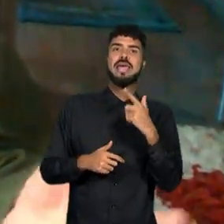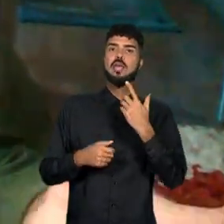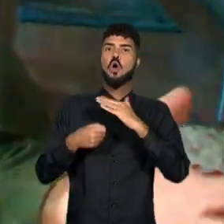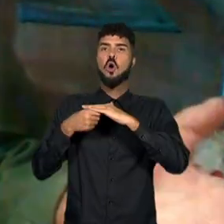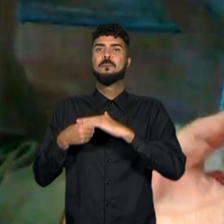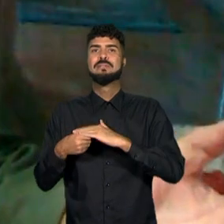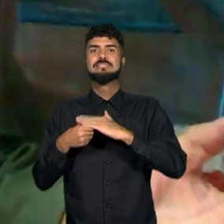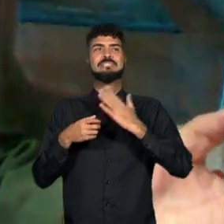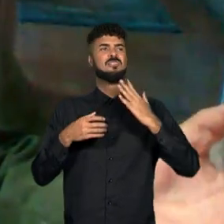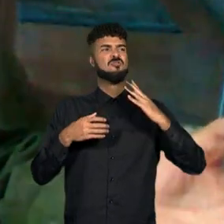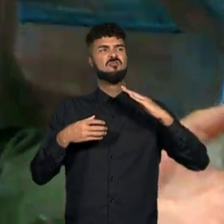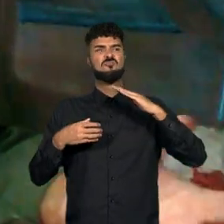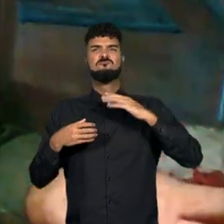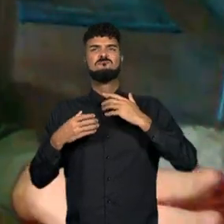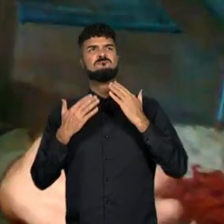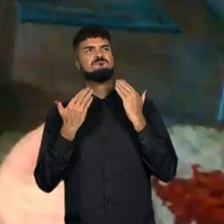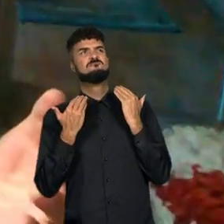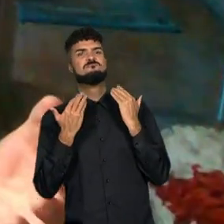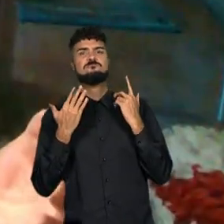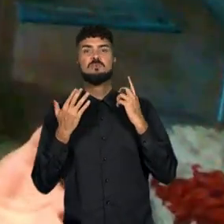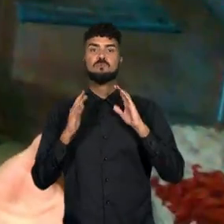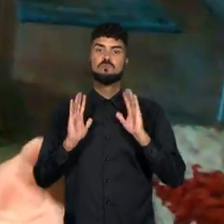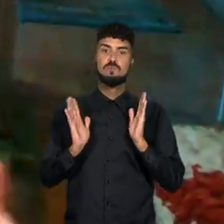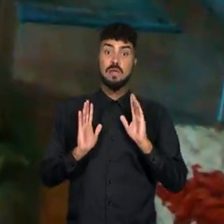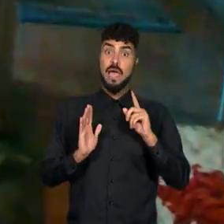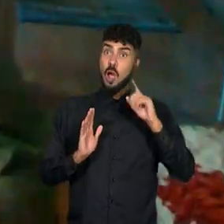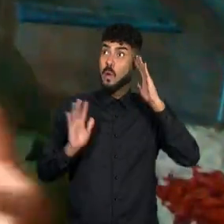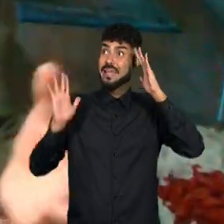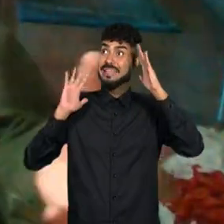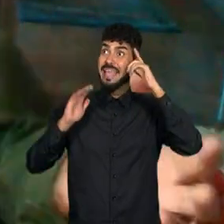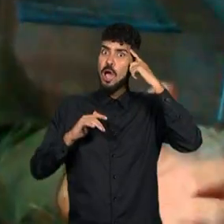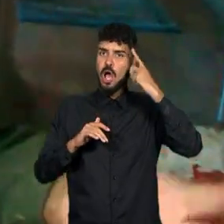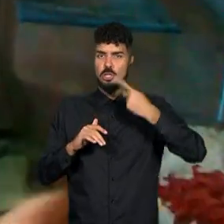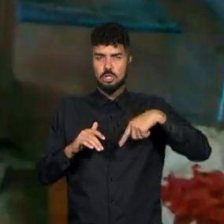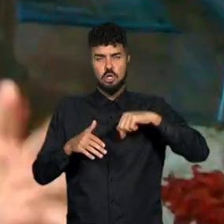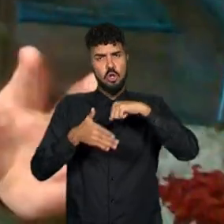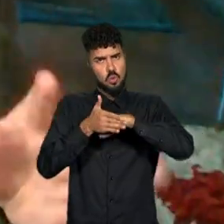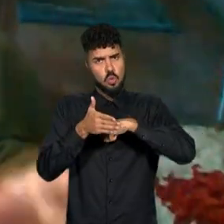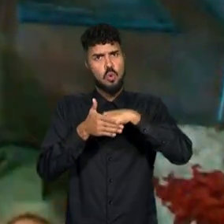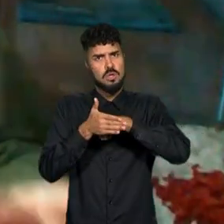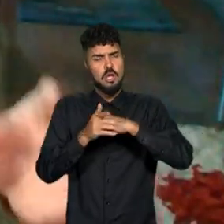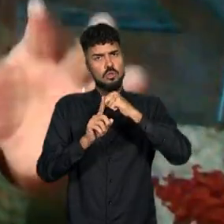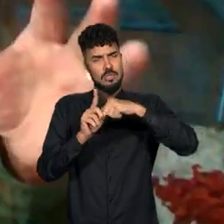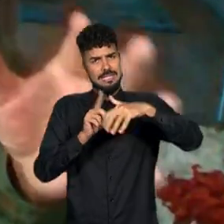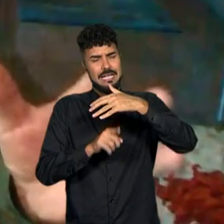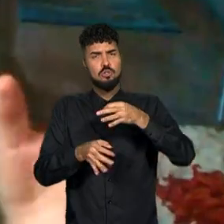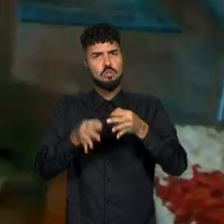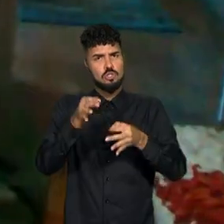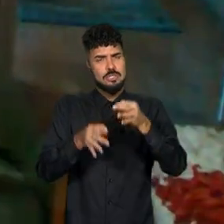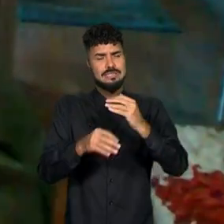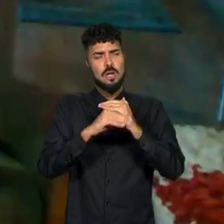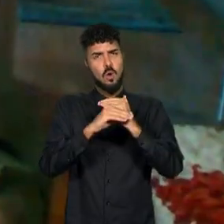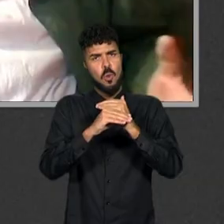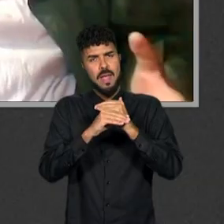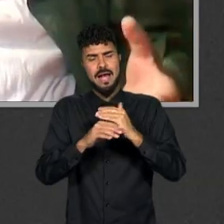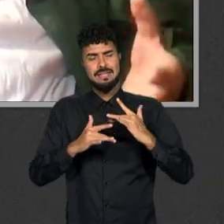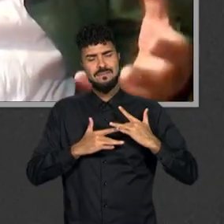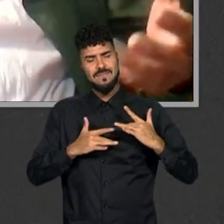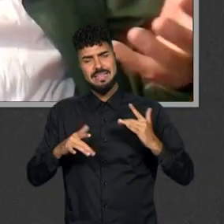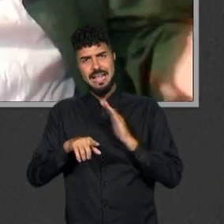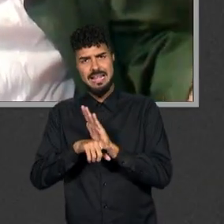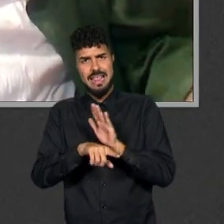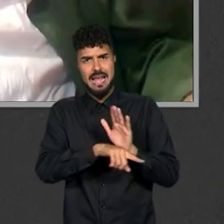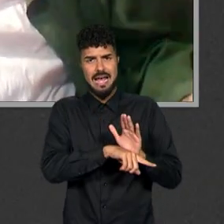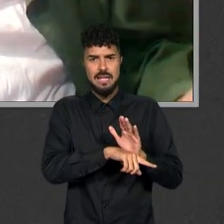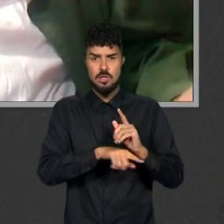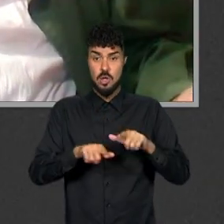e opressores. É o ideal que nós lutamos. É uma sociedade de justiça, igualdade e fraternidade, com